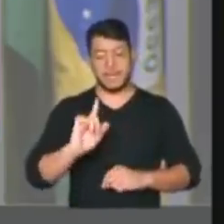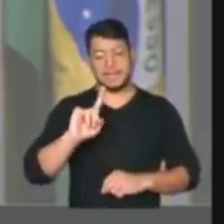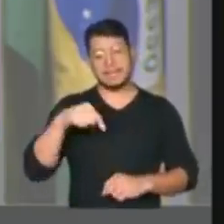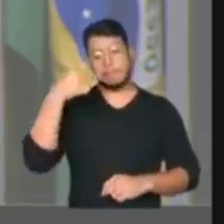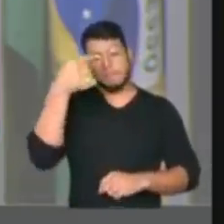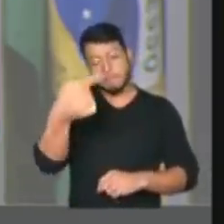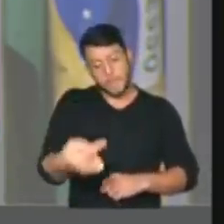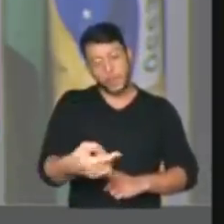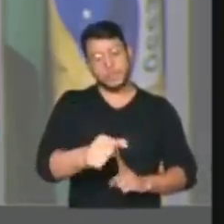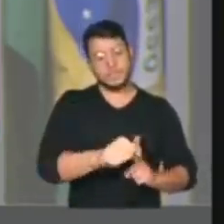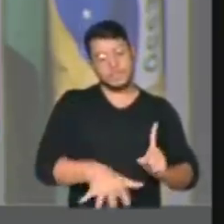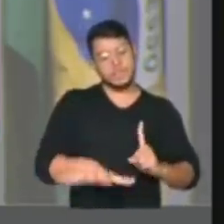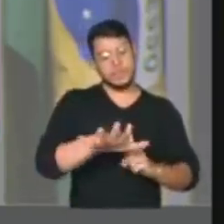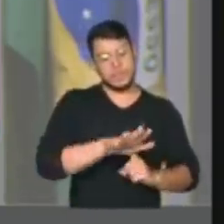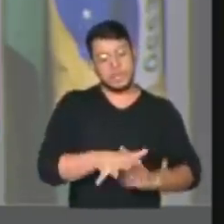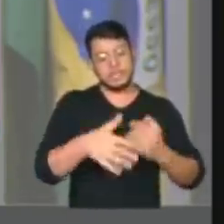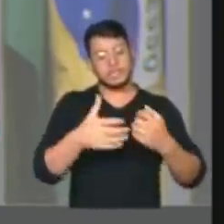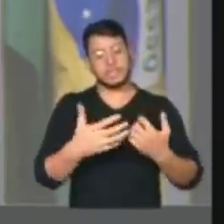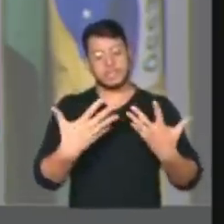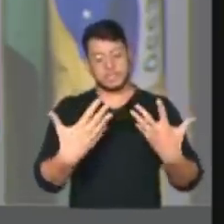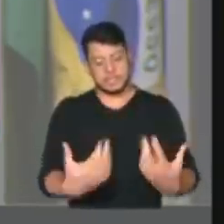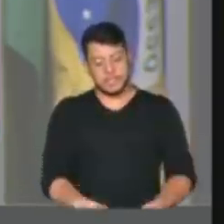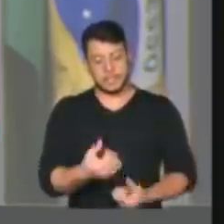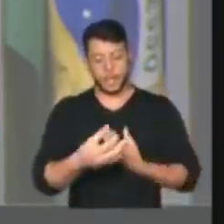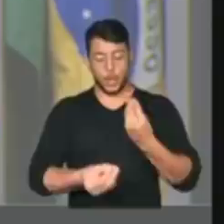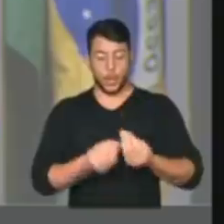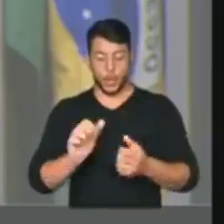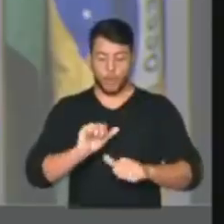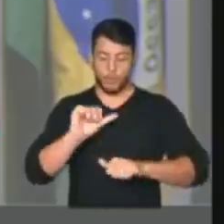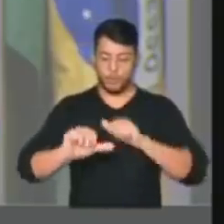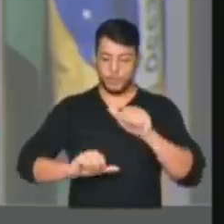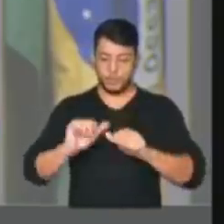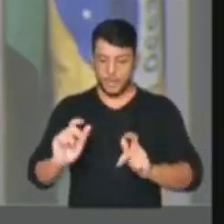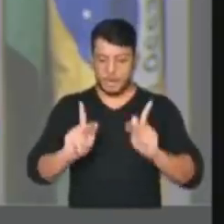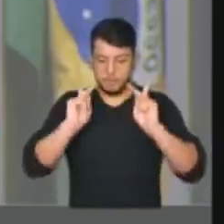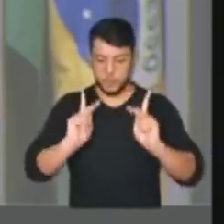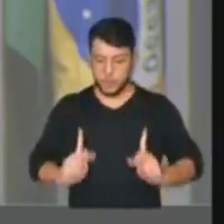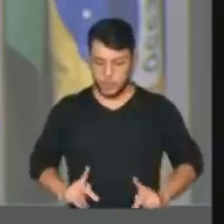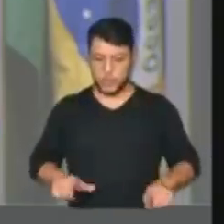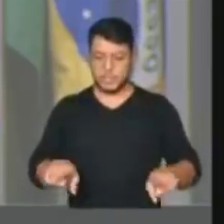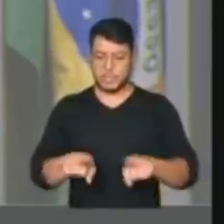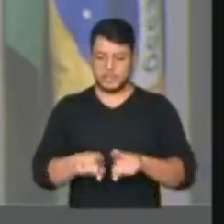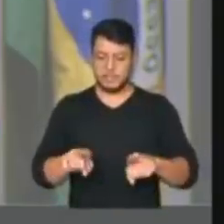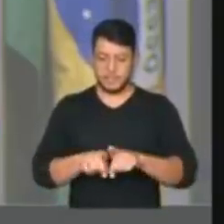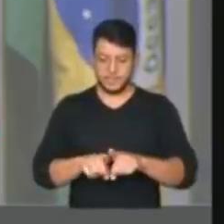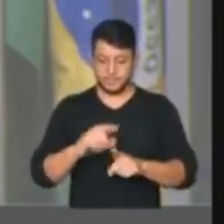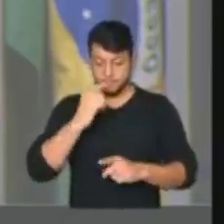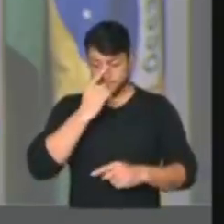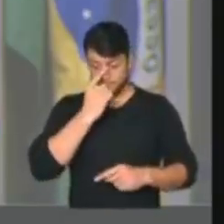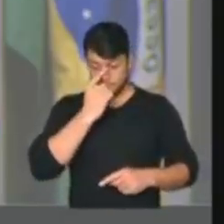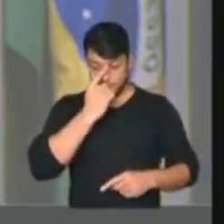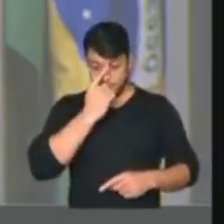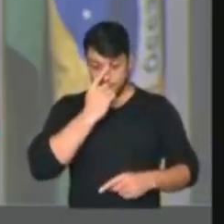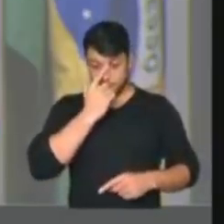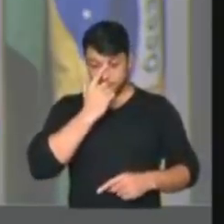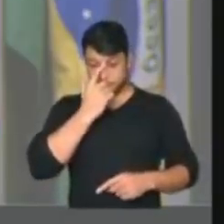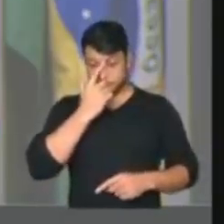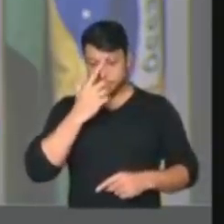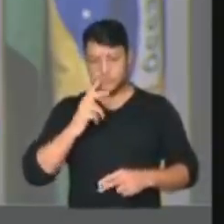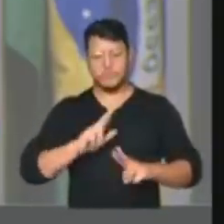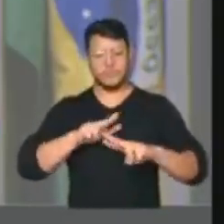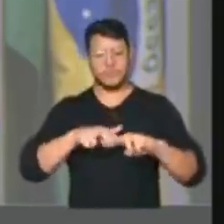para a sociedade que é assim uma mudança de postura do congresso nacional em relação a outras legislaturas em